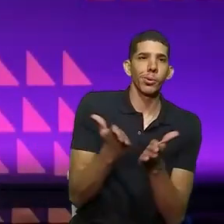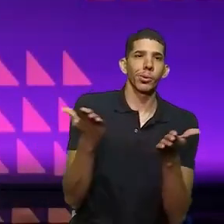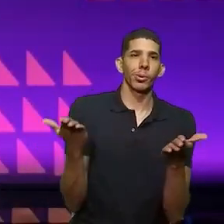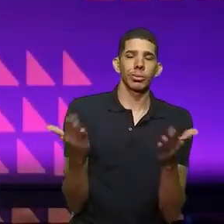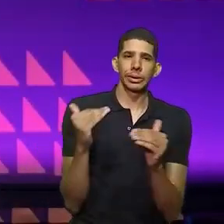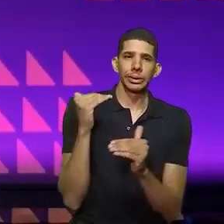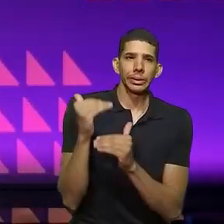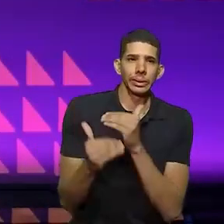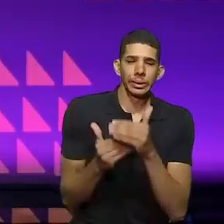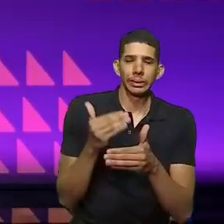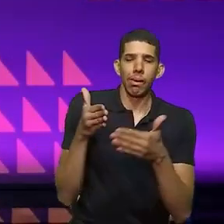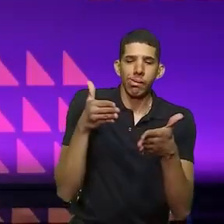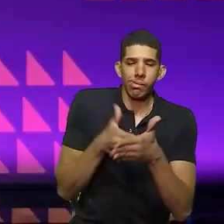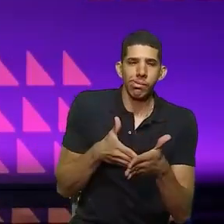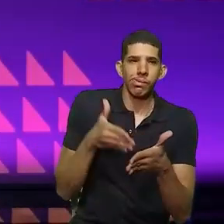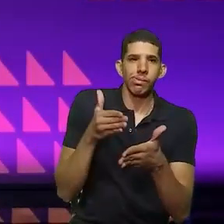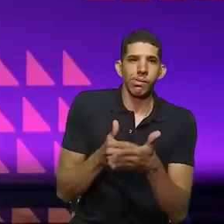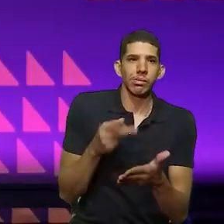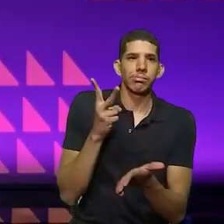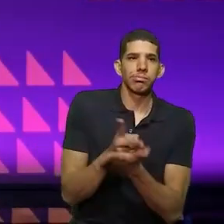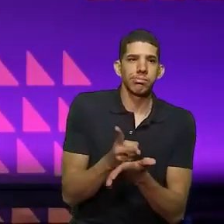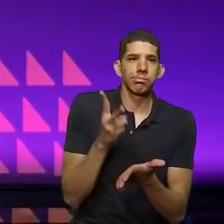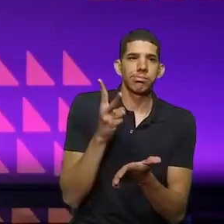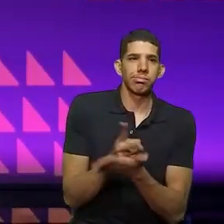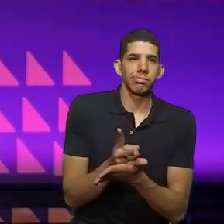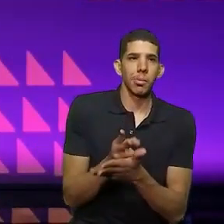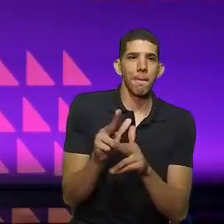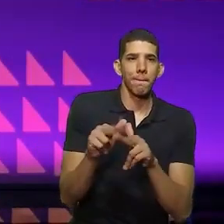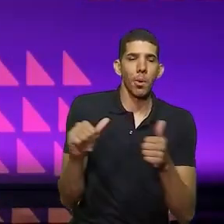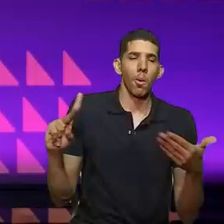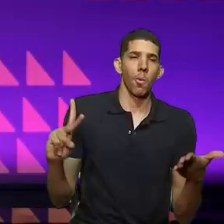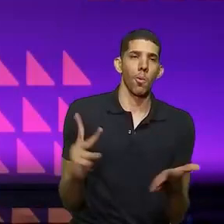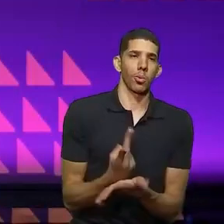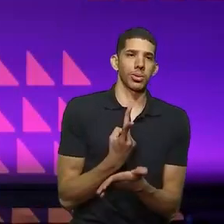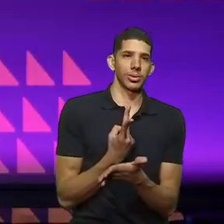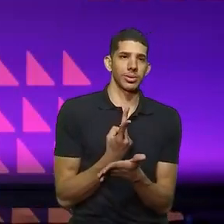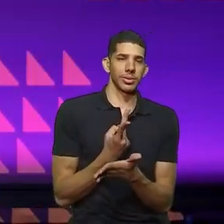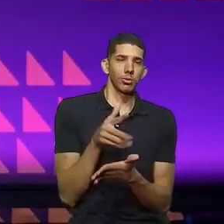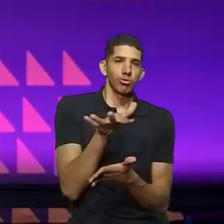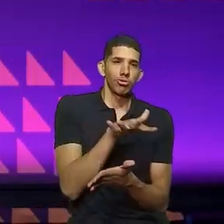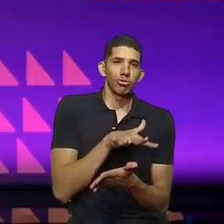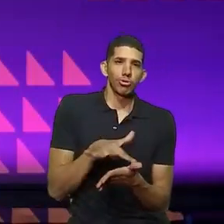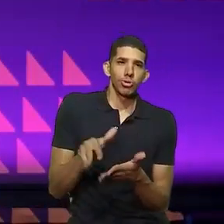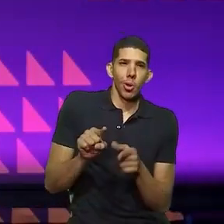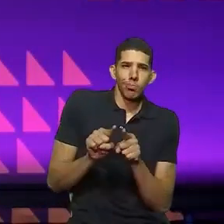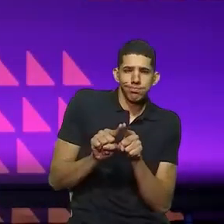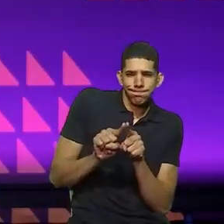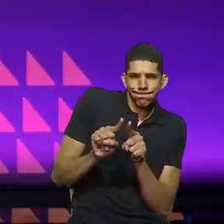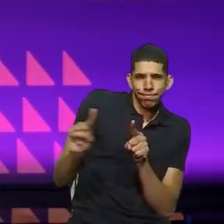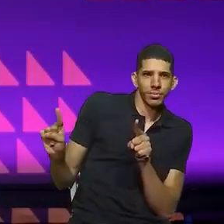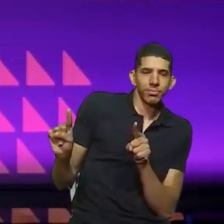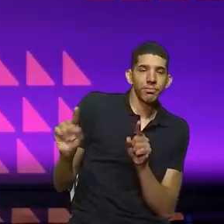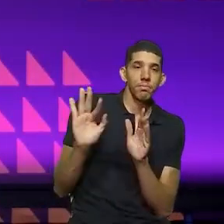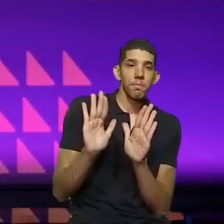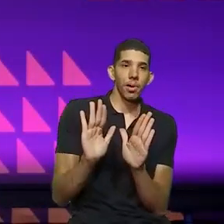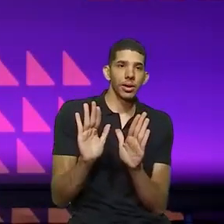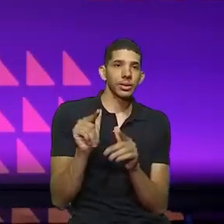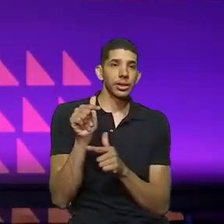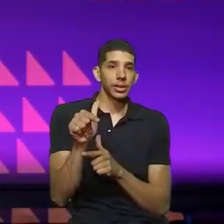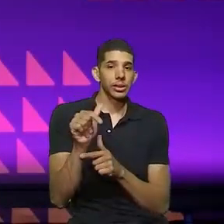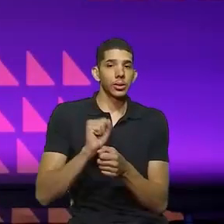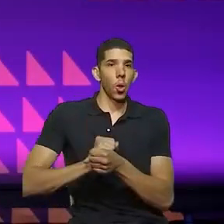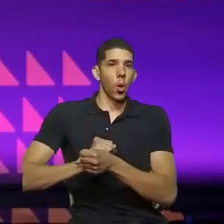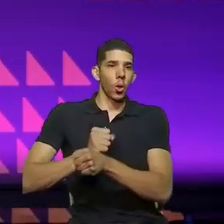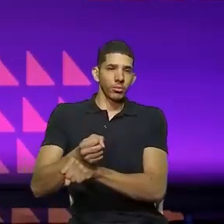cotidiano nos lugares mais afastados dos grandes centros. Mas, como eu disse, nas memórias do Quilombo tem